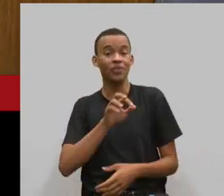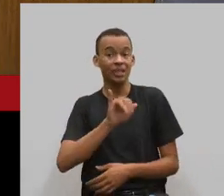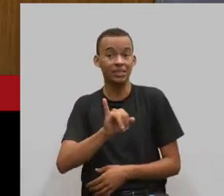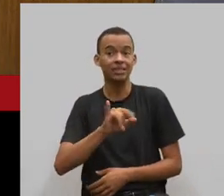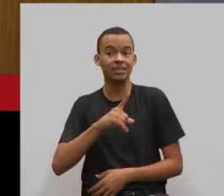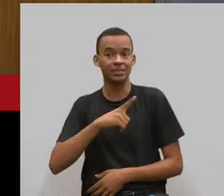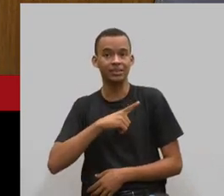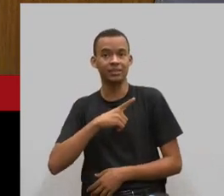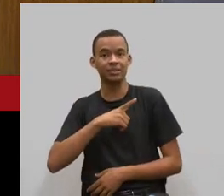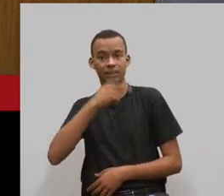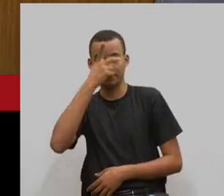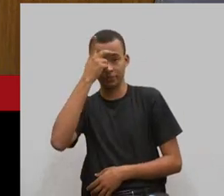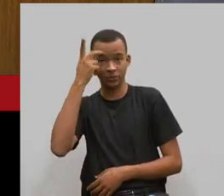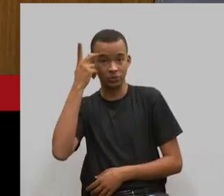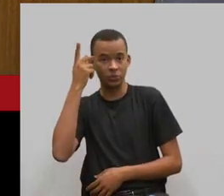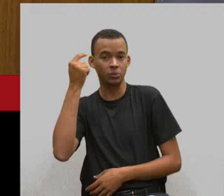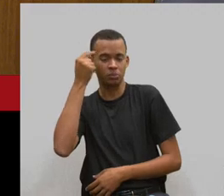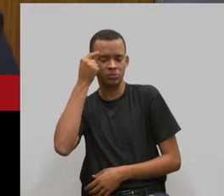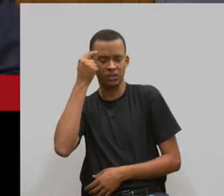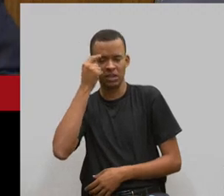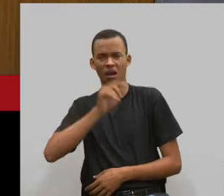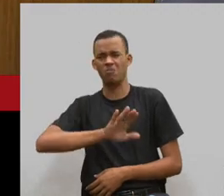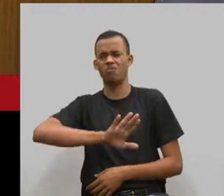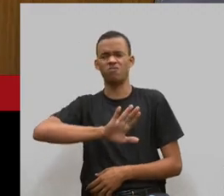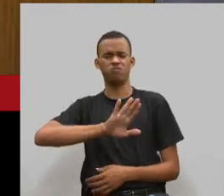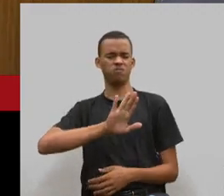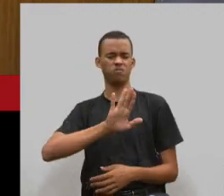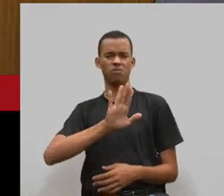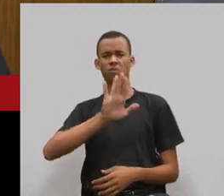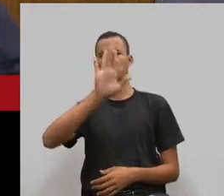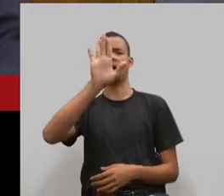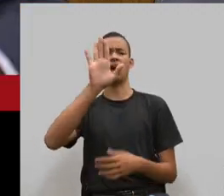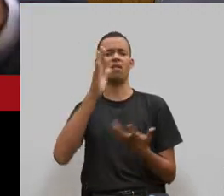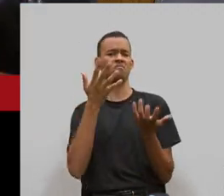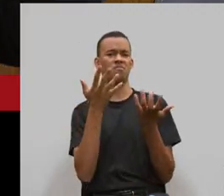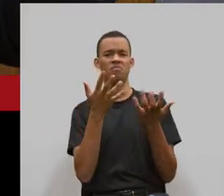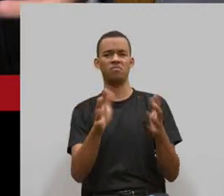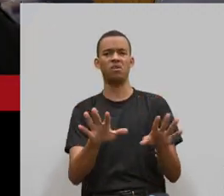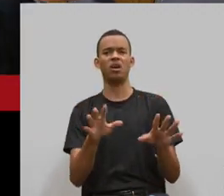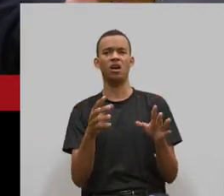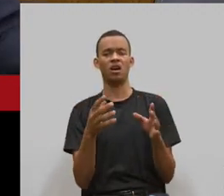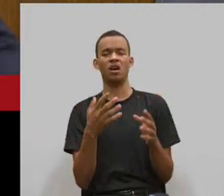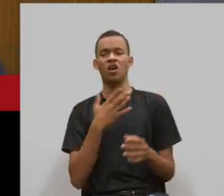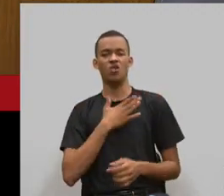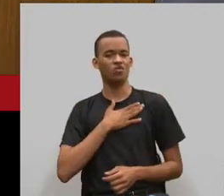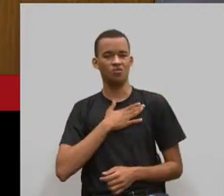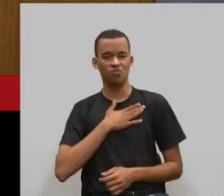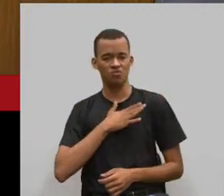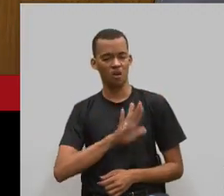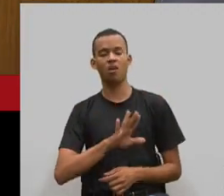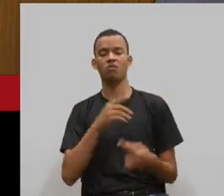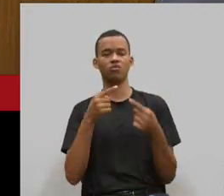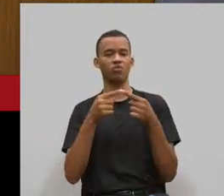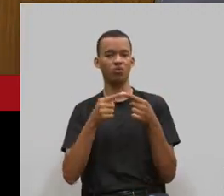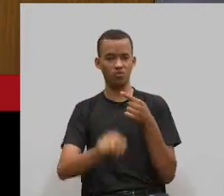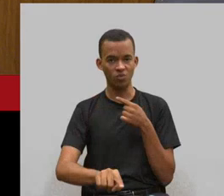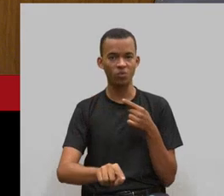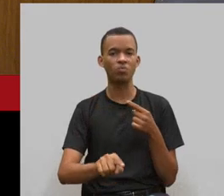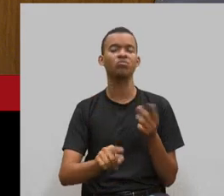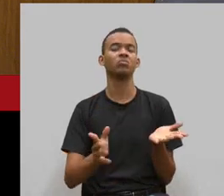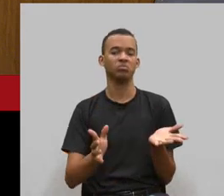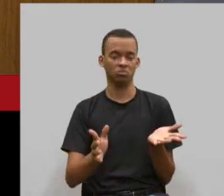essa com essa emenda eu tenho bicicleta elétrica disponível levo a pessoa para andar levo a pessoa para